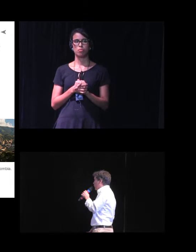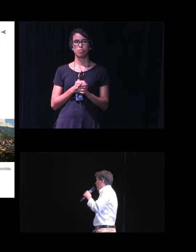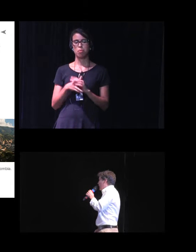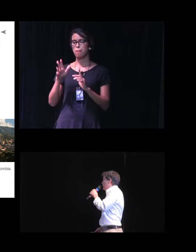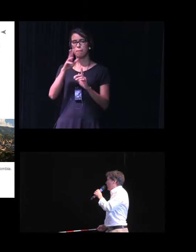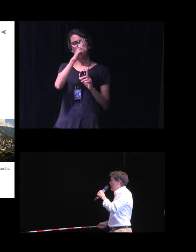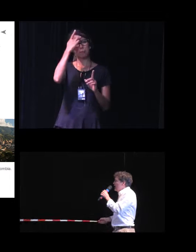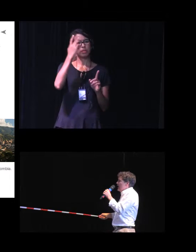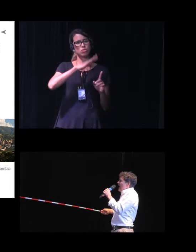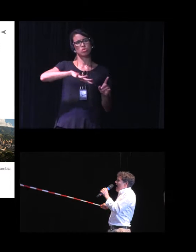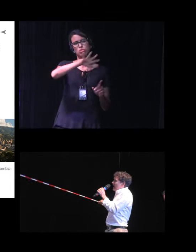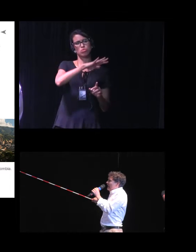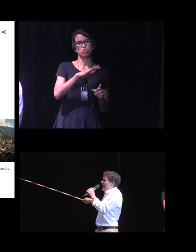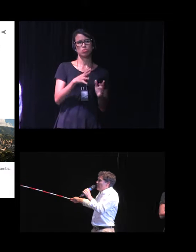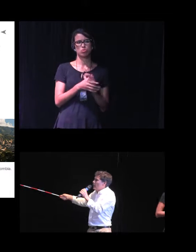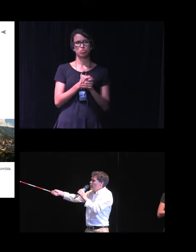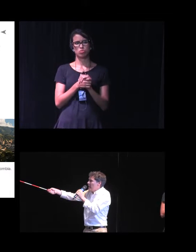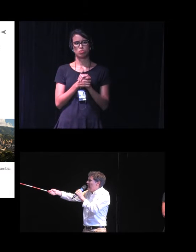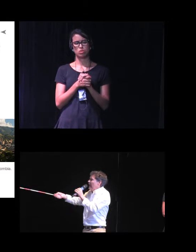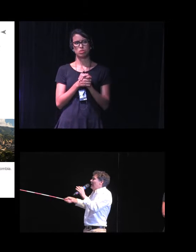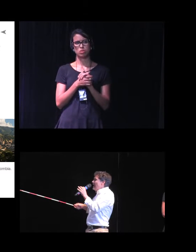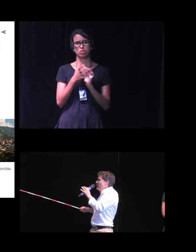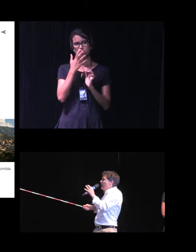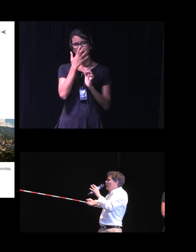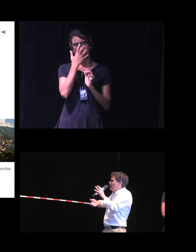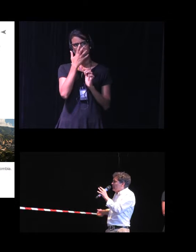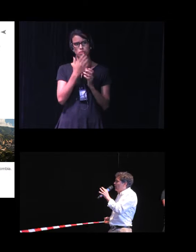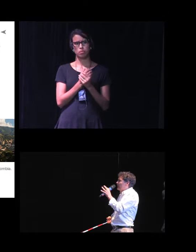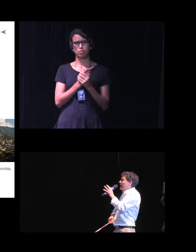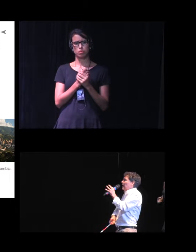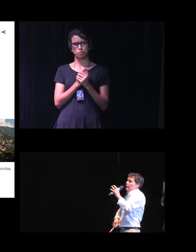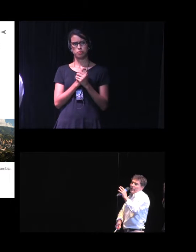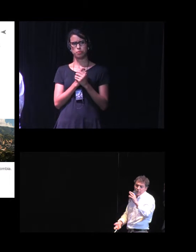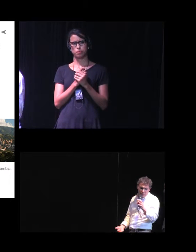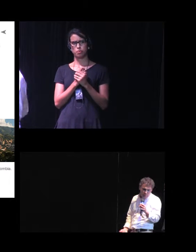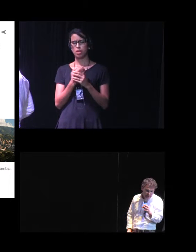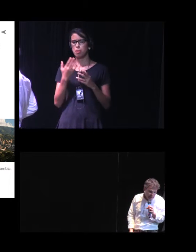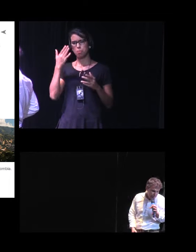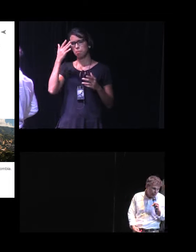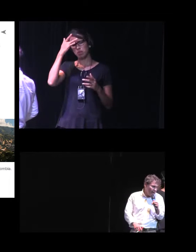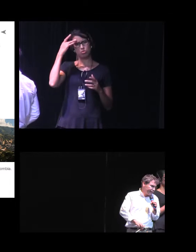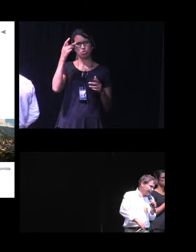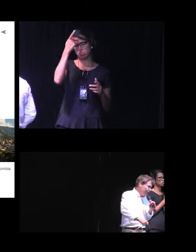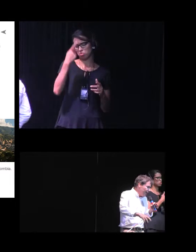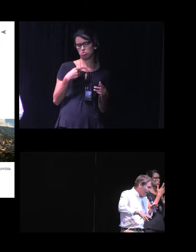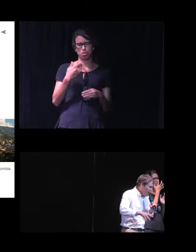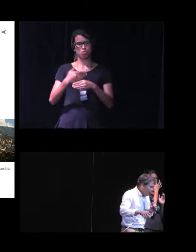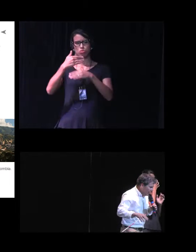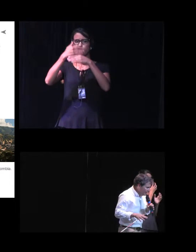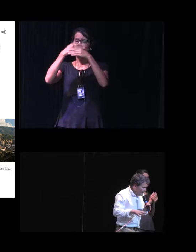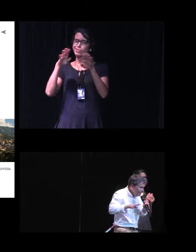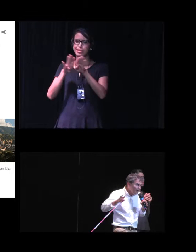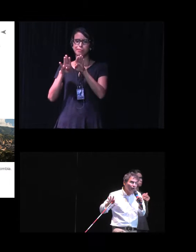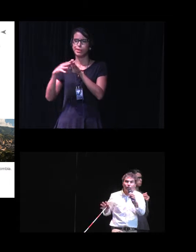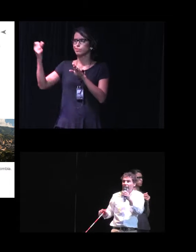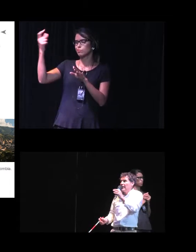comportamento e inclui as pessoas, os eventos espontâneos, o clima,